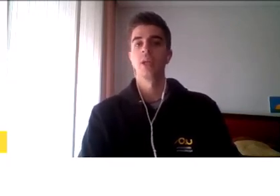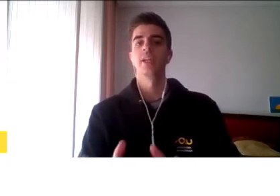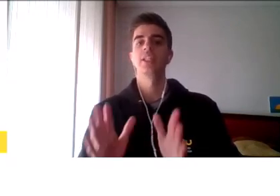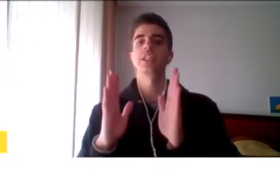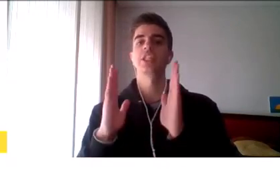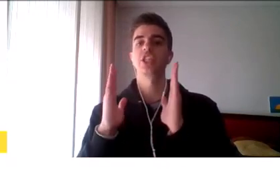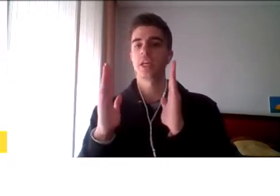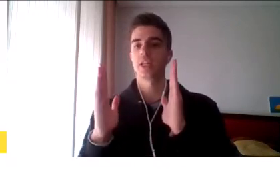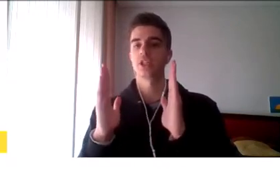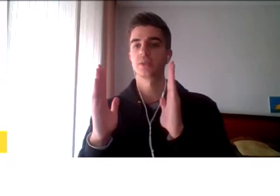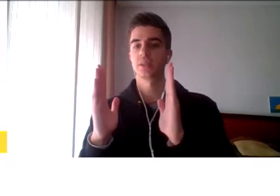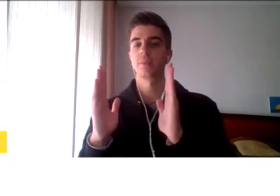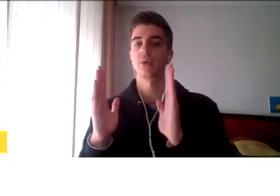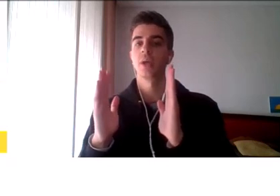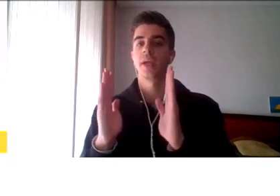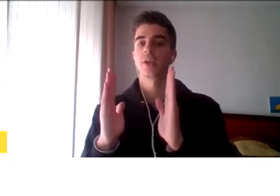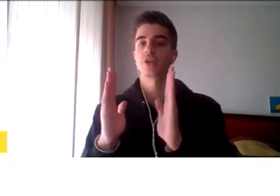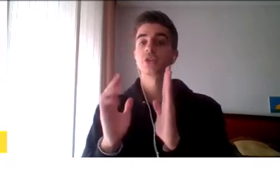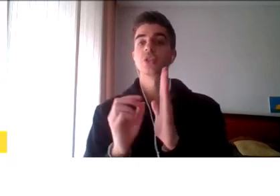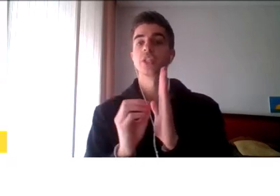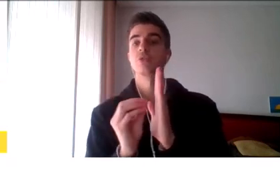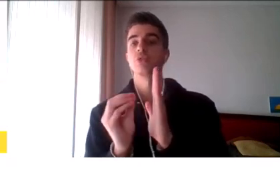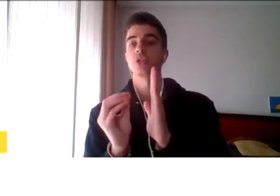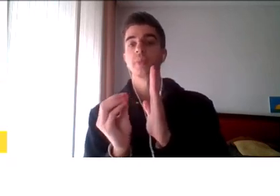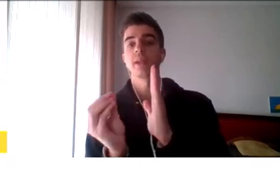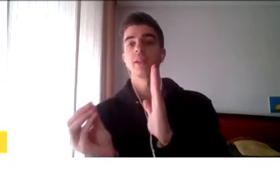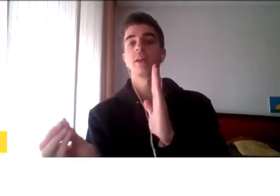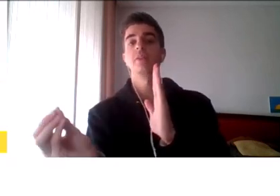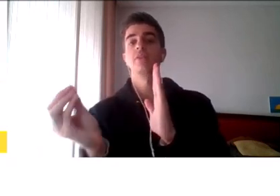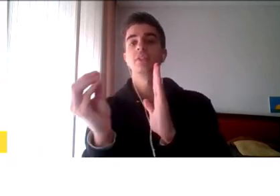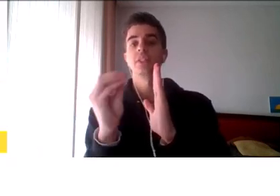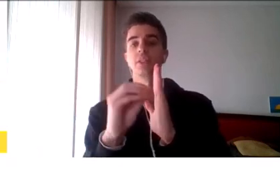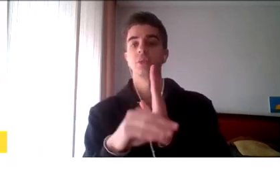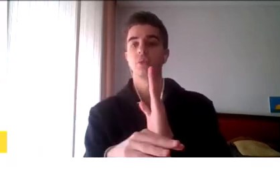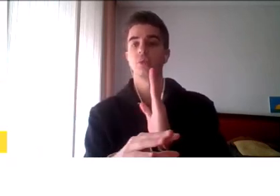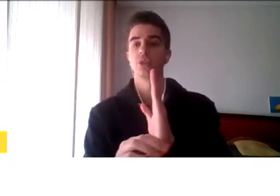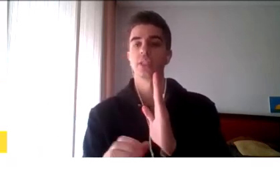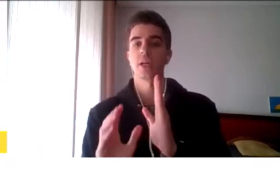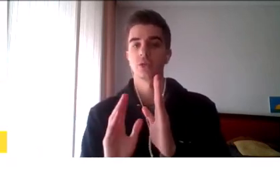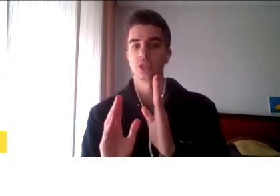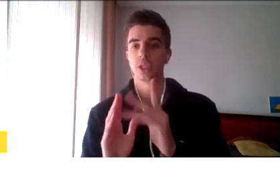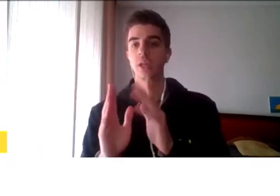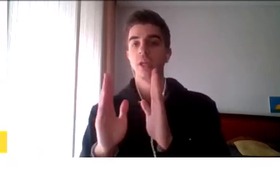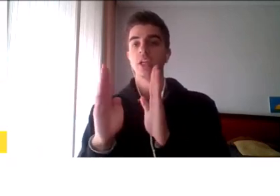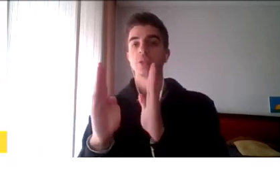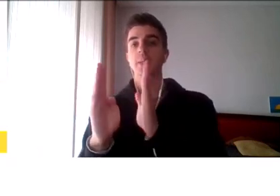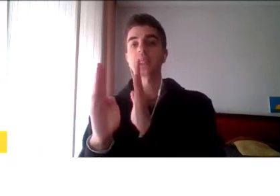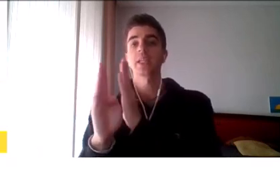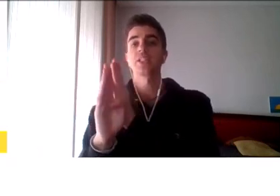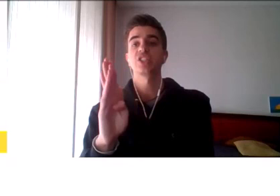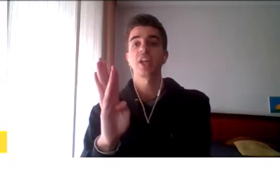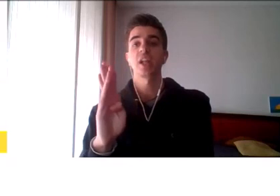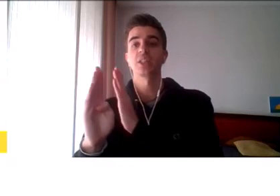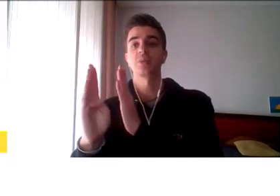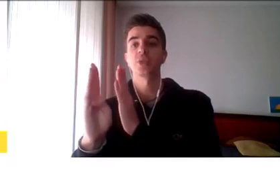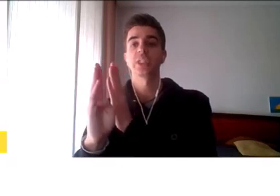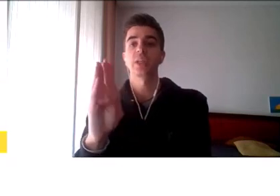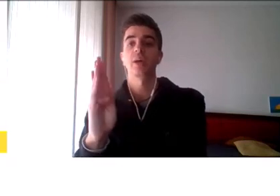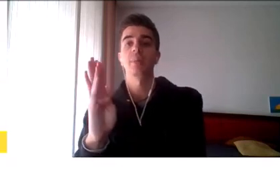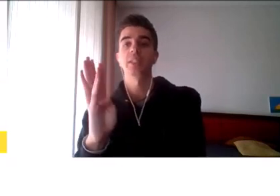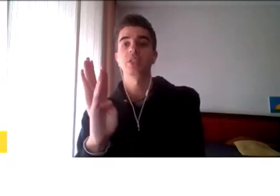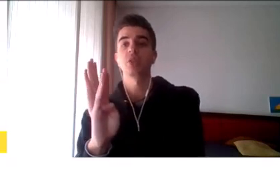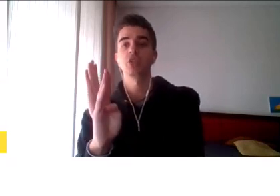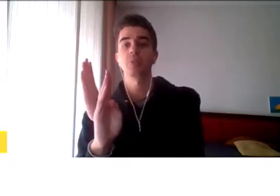importante. Existem janelas de tempo em que nós conseguimos no hospital reverter o que está a acontecer. Se passar essa janela, se a